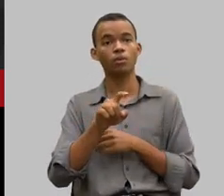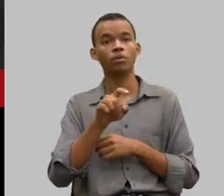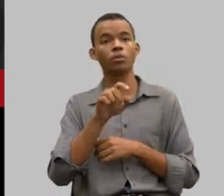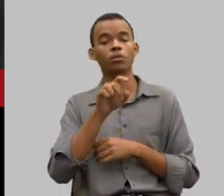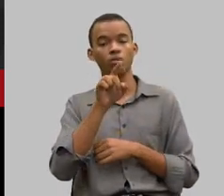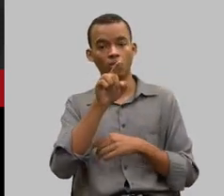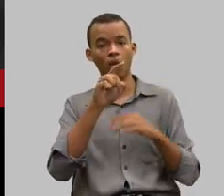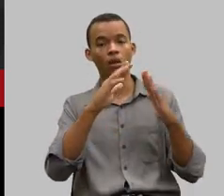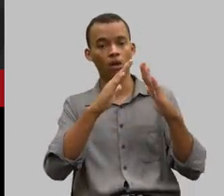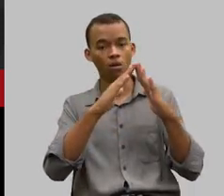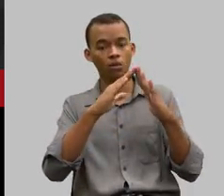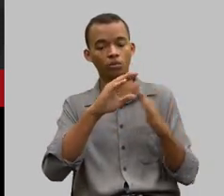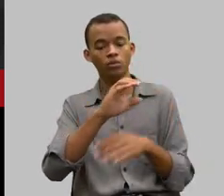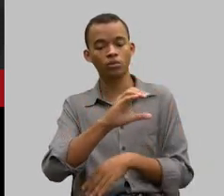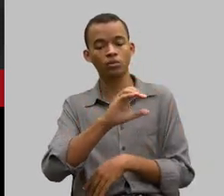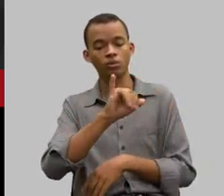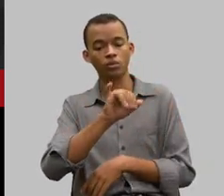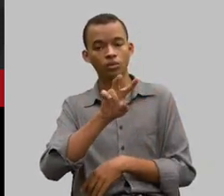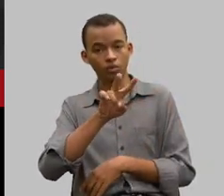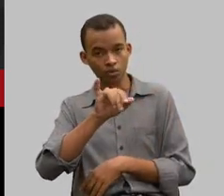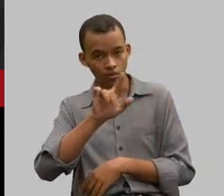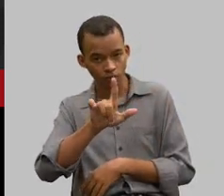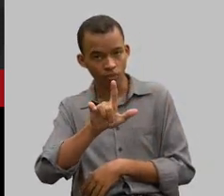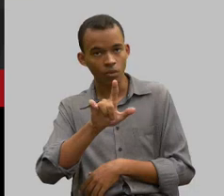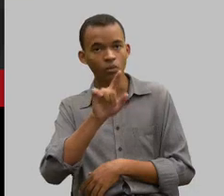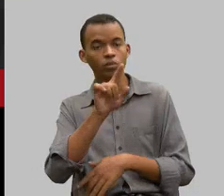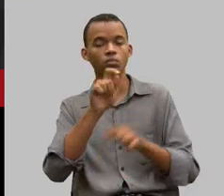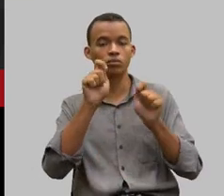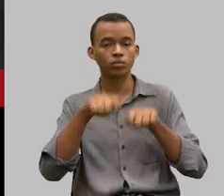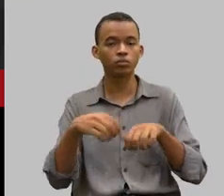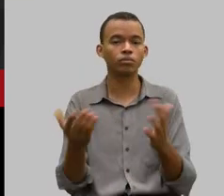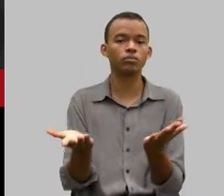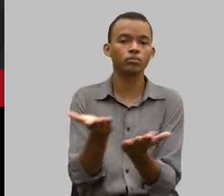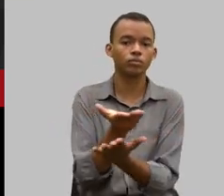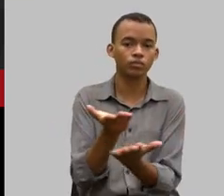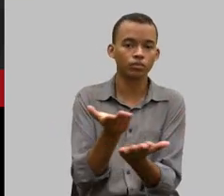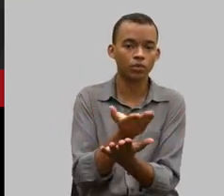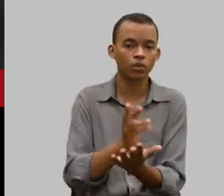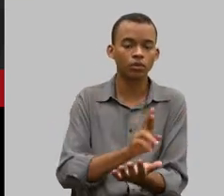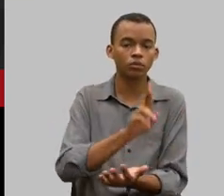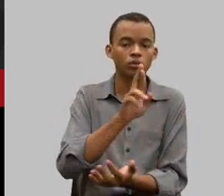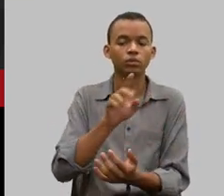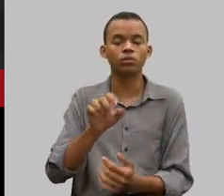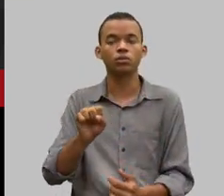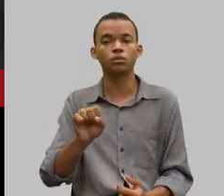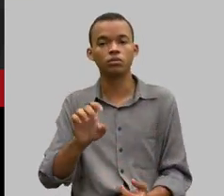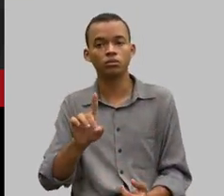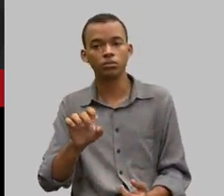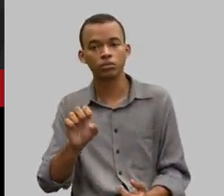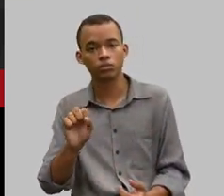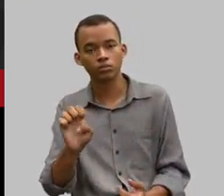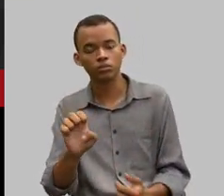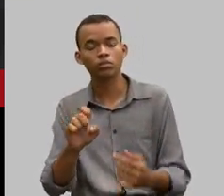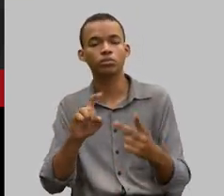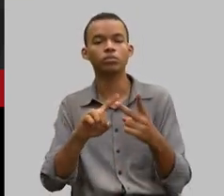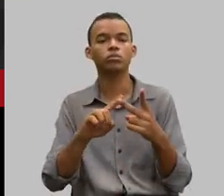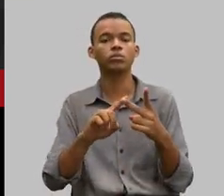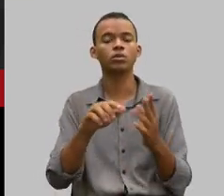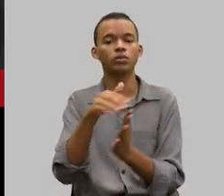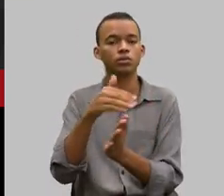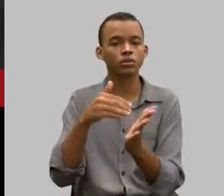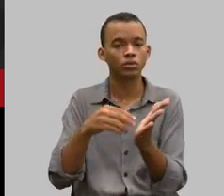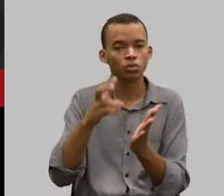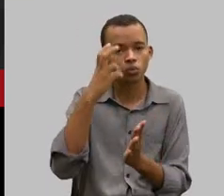Civil mediar essas relações com a cedes com a secretaria de educação com a secult pelos